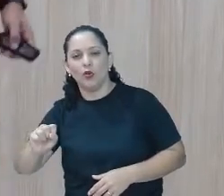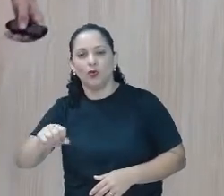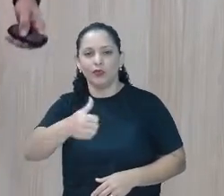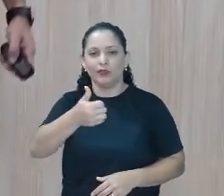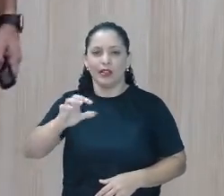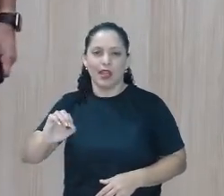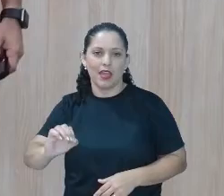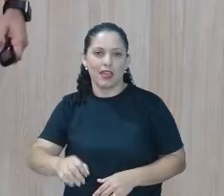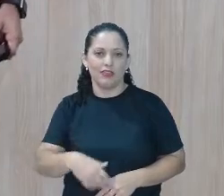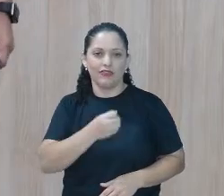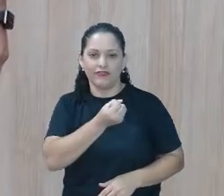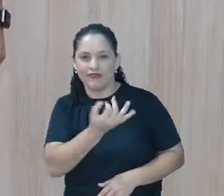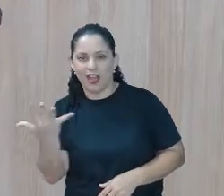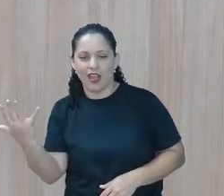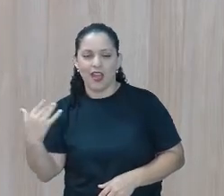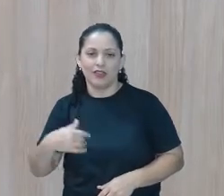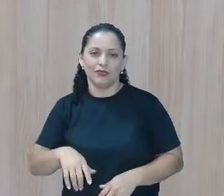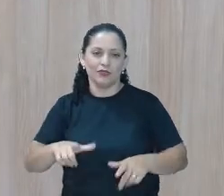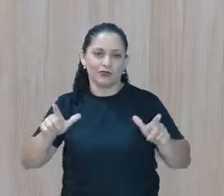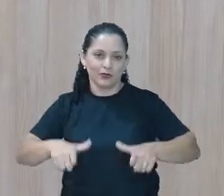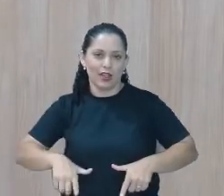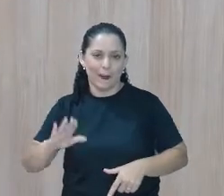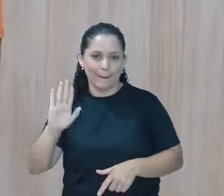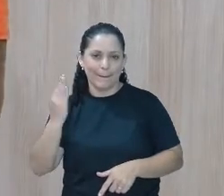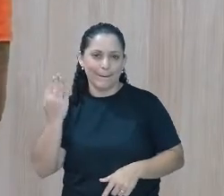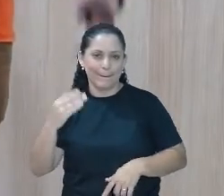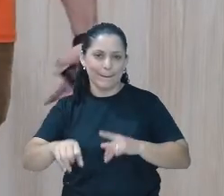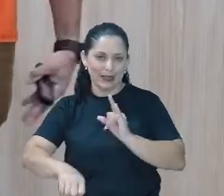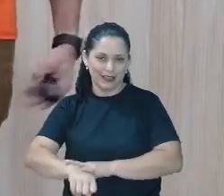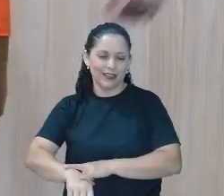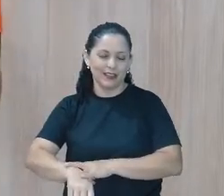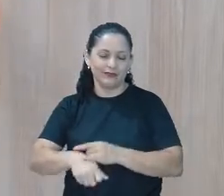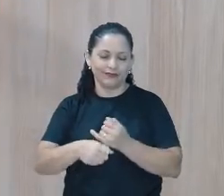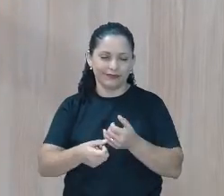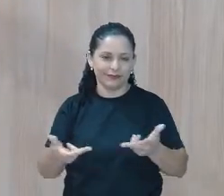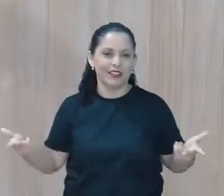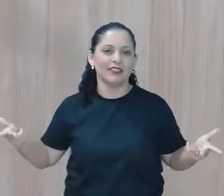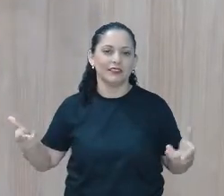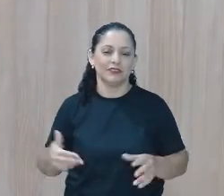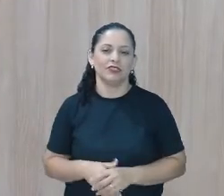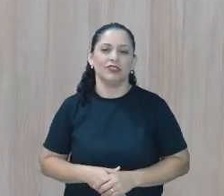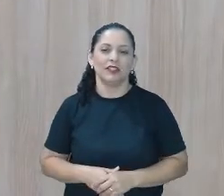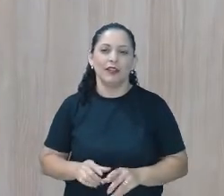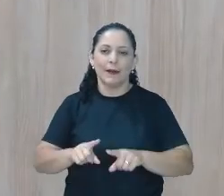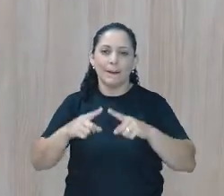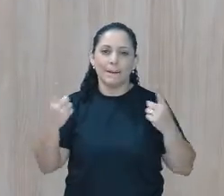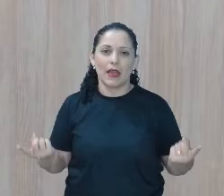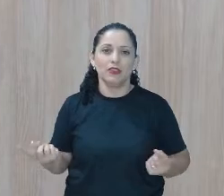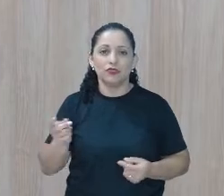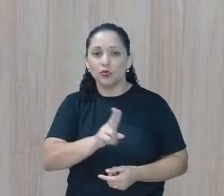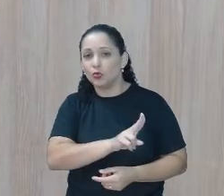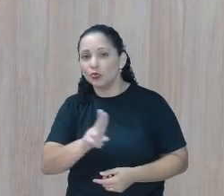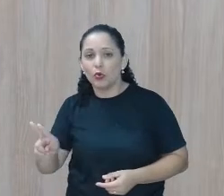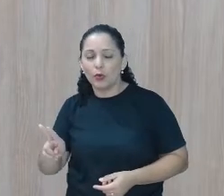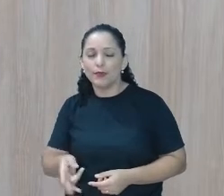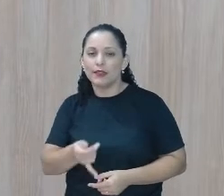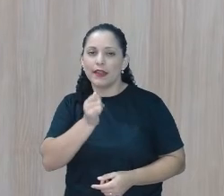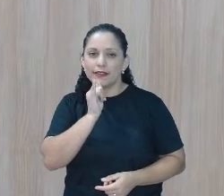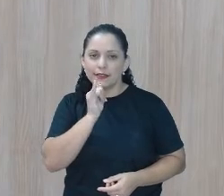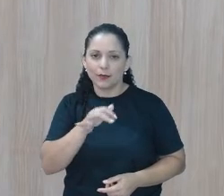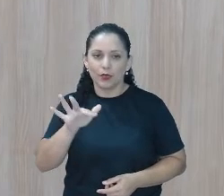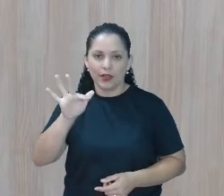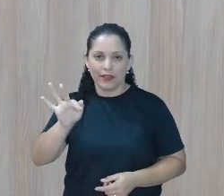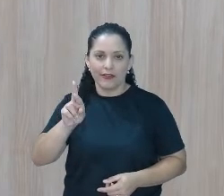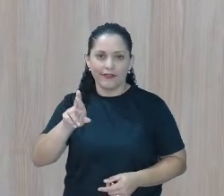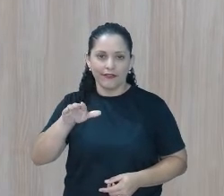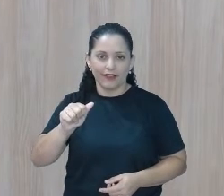banheiros, mas essa ideia aí também vem da ideia de fração. E o nome fraturar, quando você quebra a